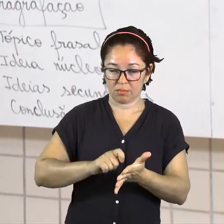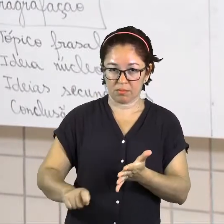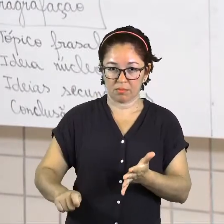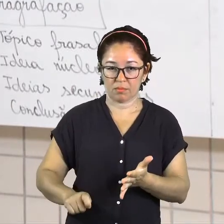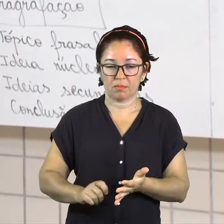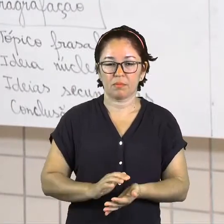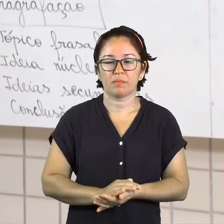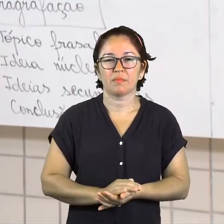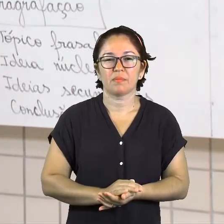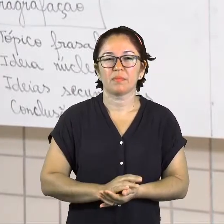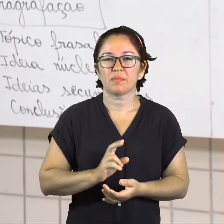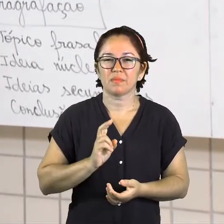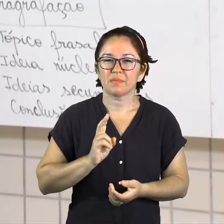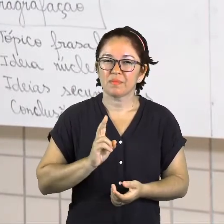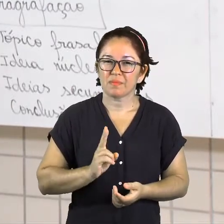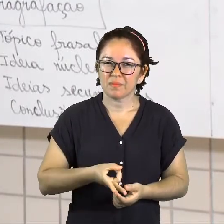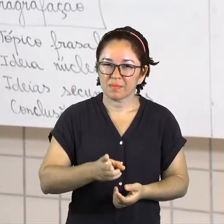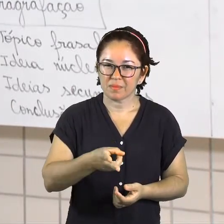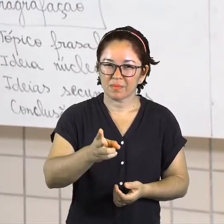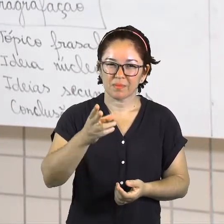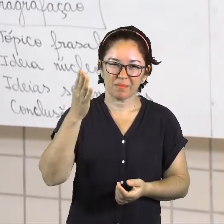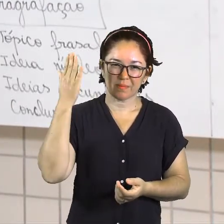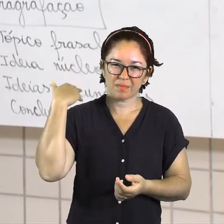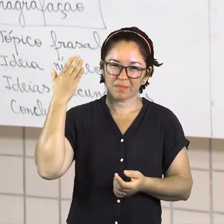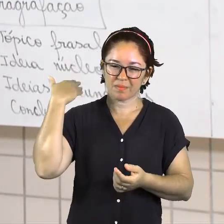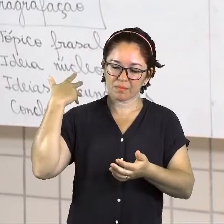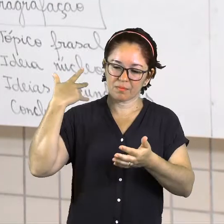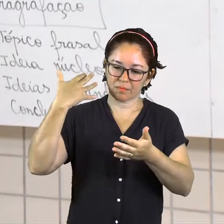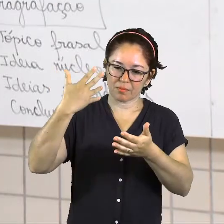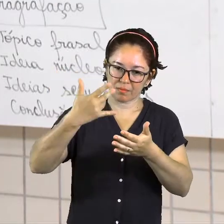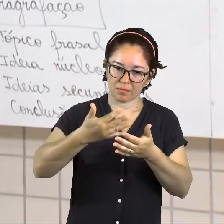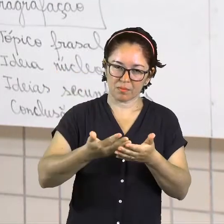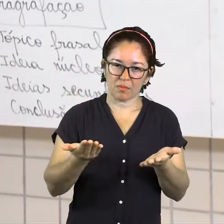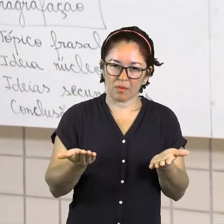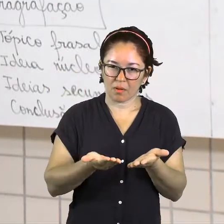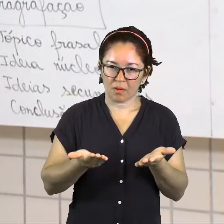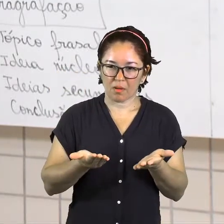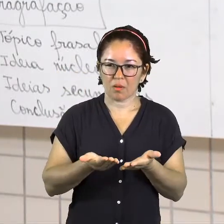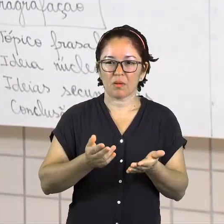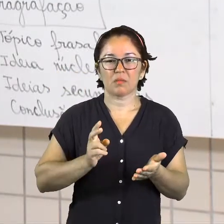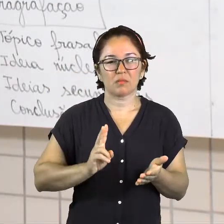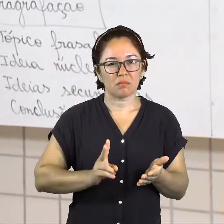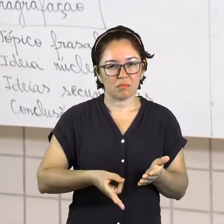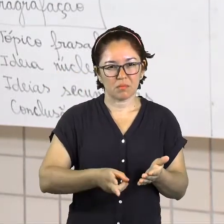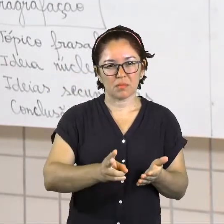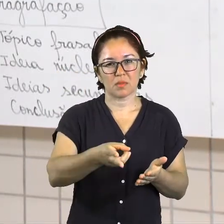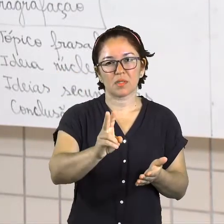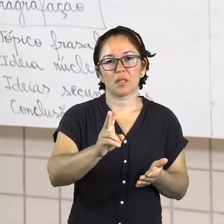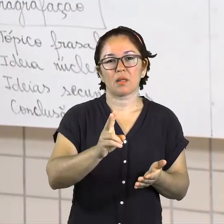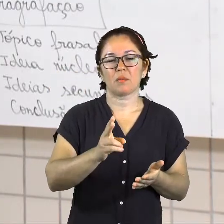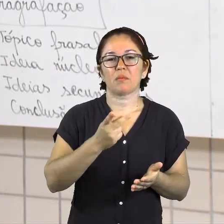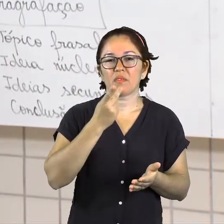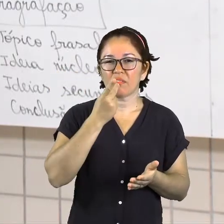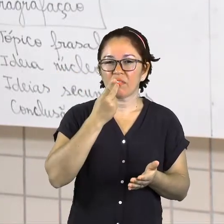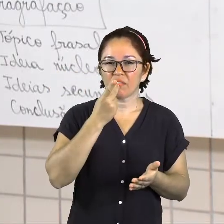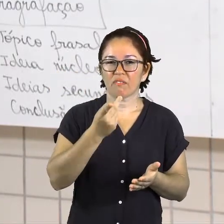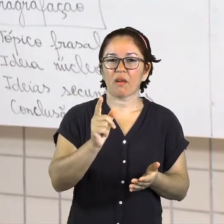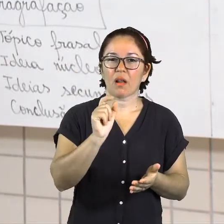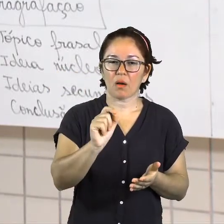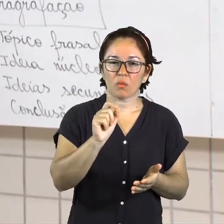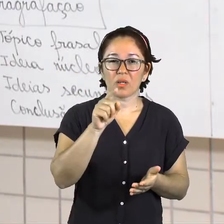observam que nós utilizamos esses termos, mas todos os três termos é para vocês produzirem